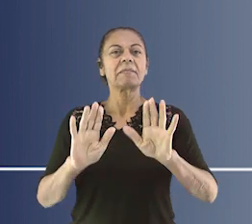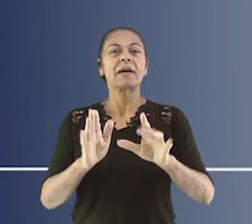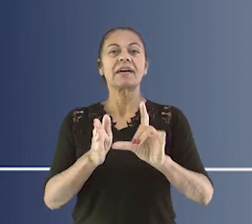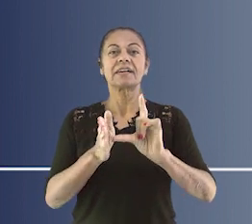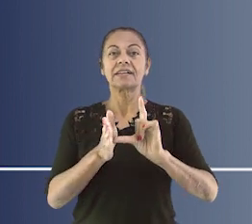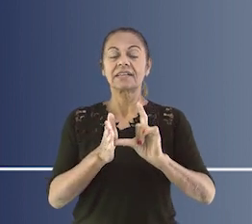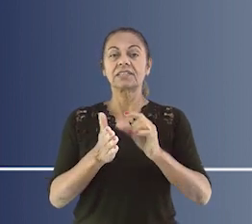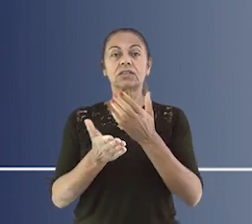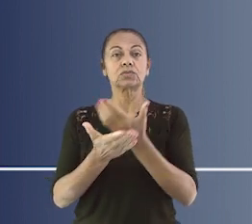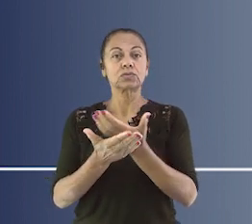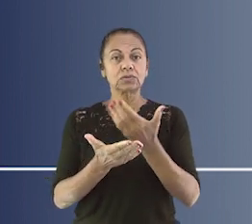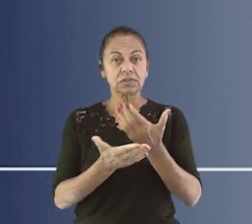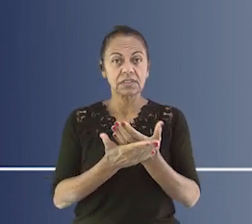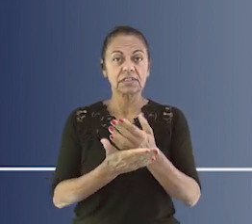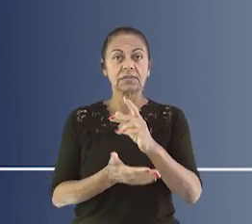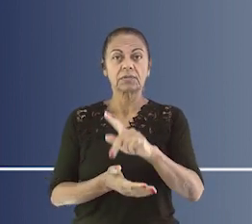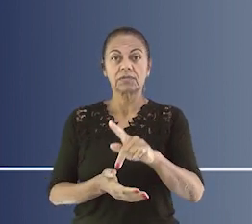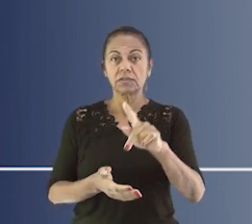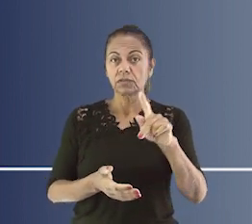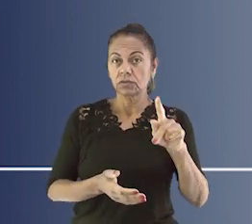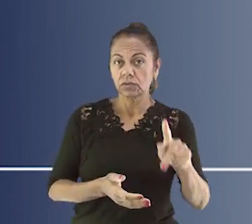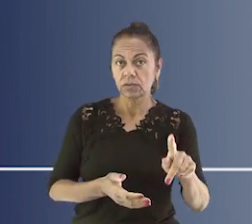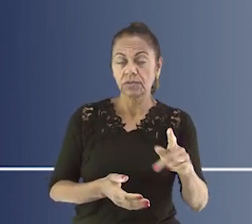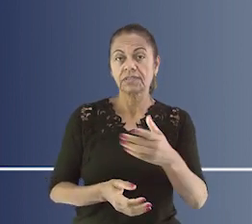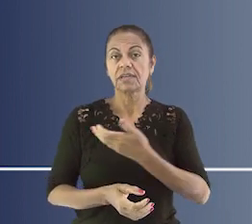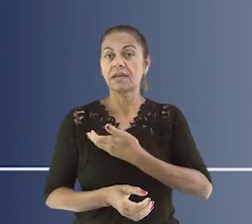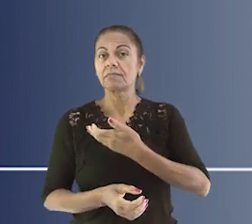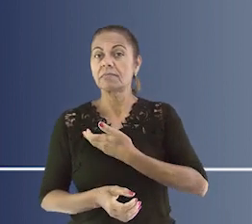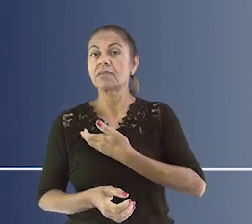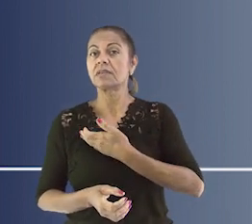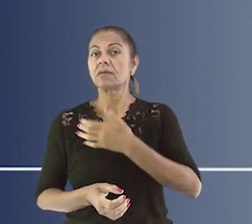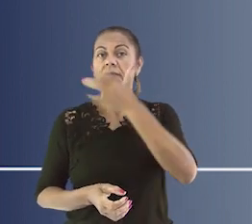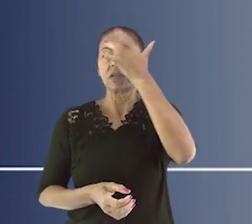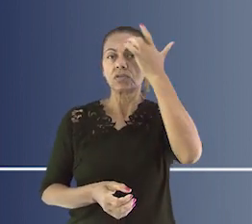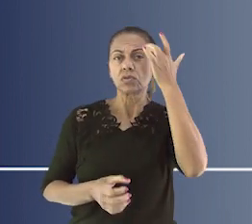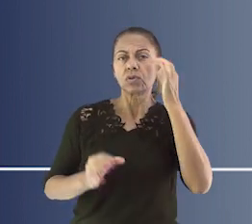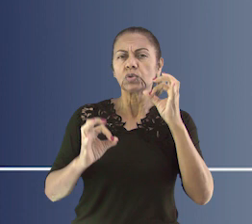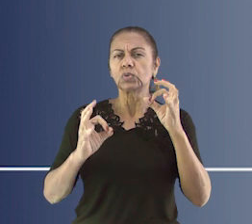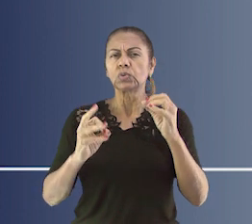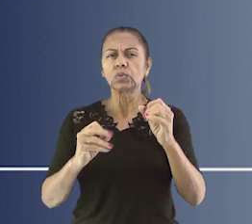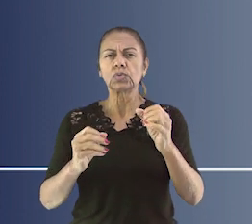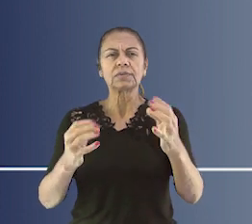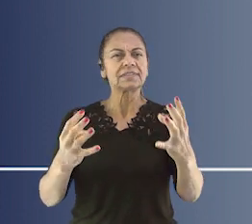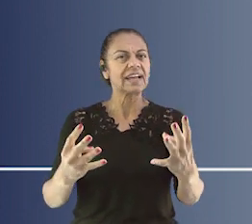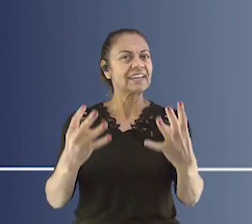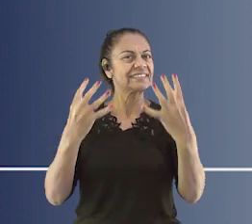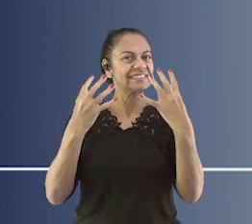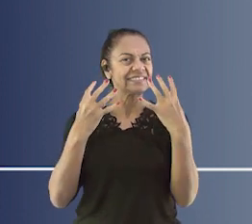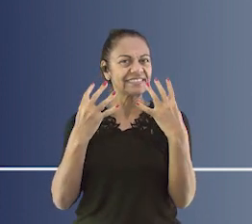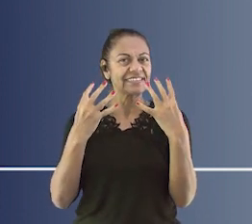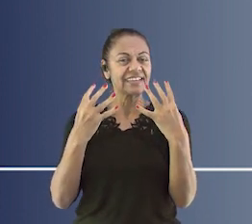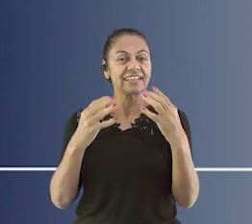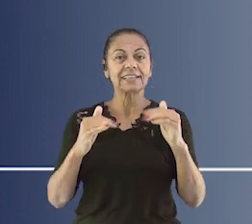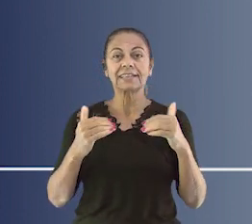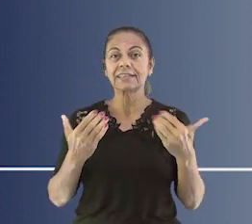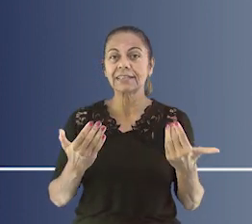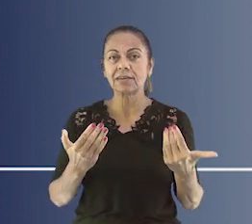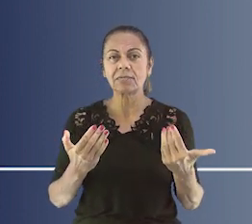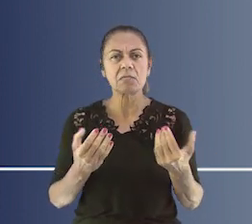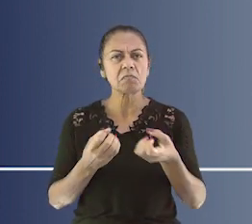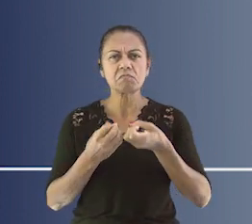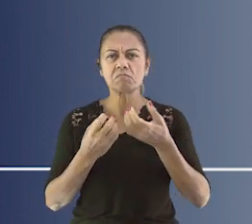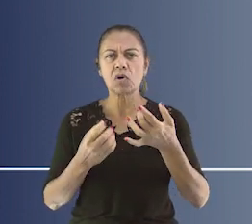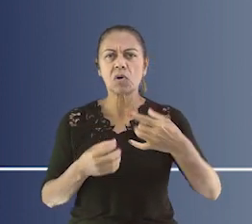Mas antes, estudantes, professores, amigo e você que está aí do outro lado da TV, que tal ficarmos por dentro